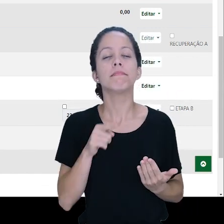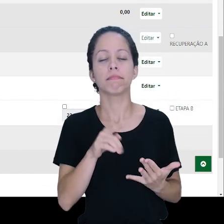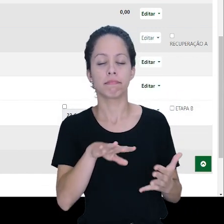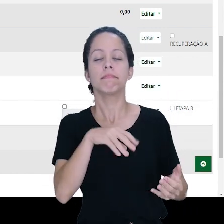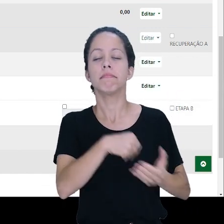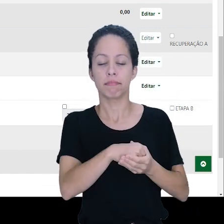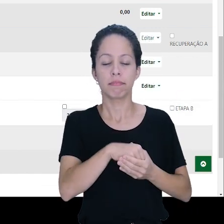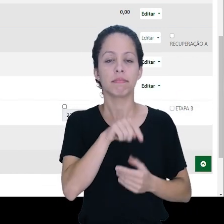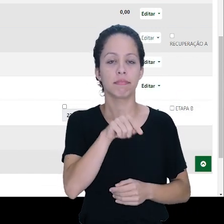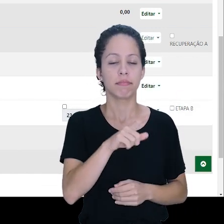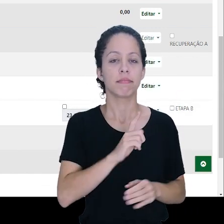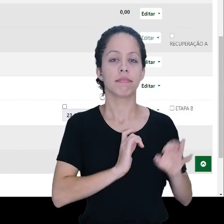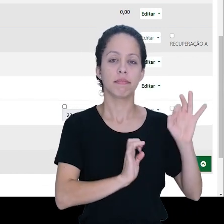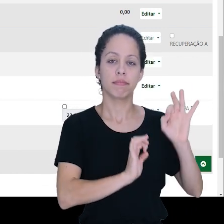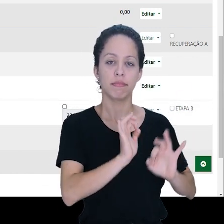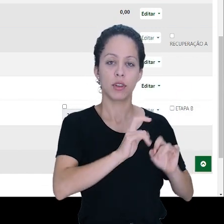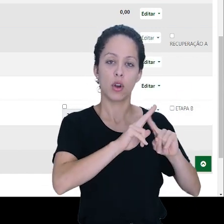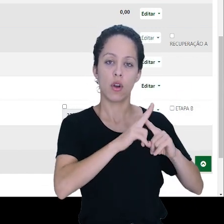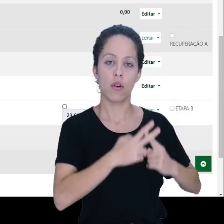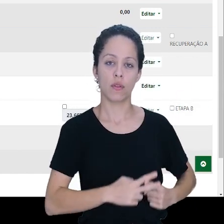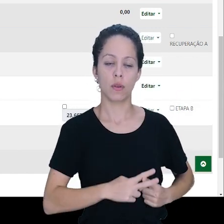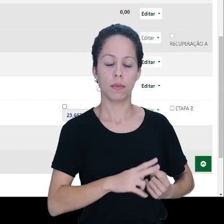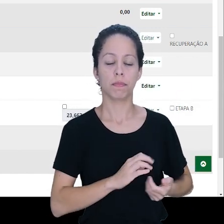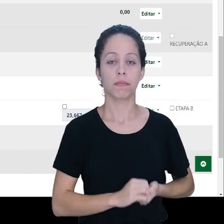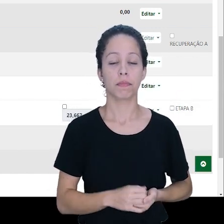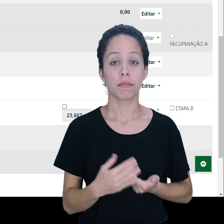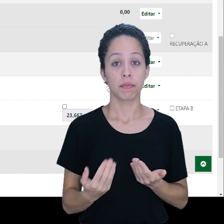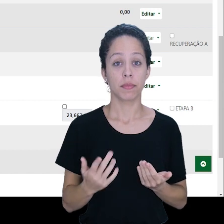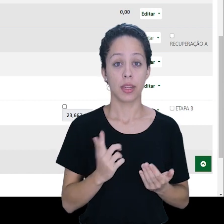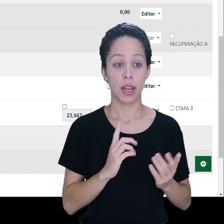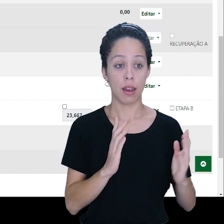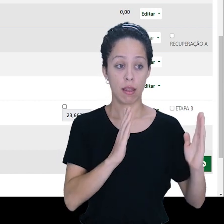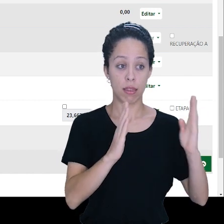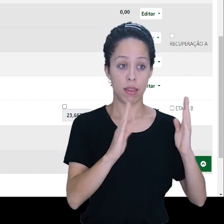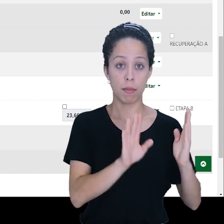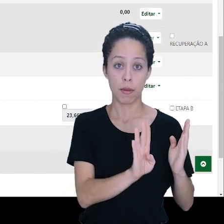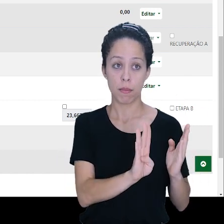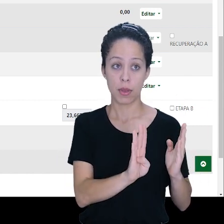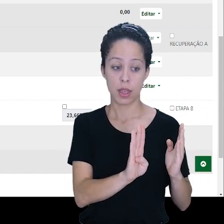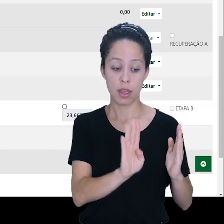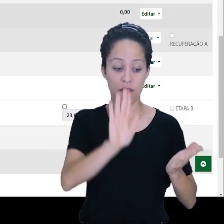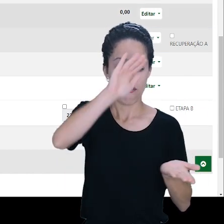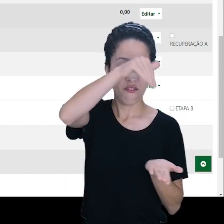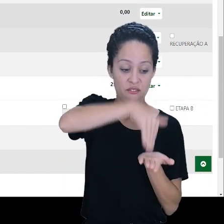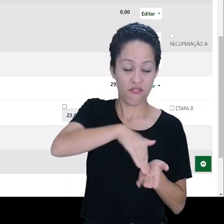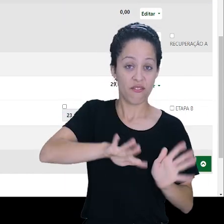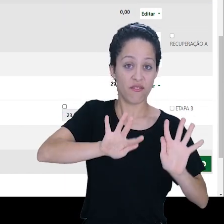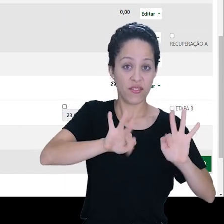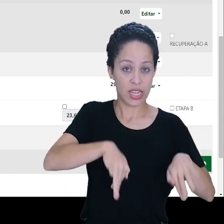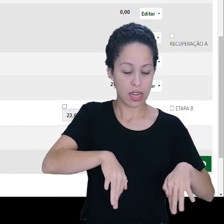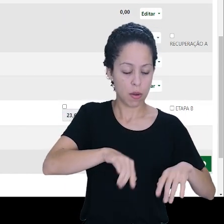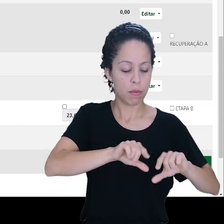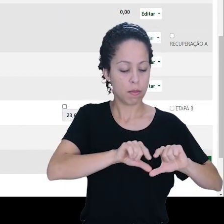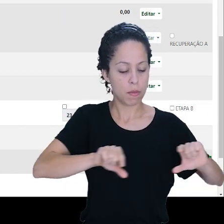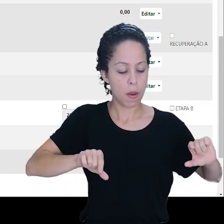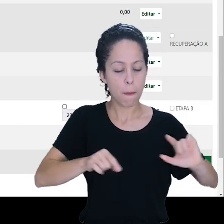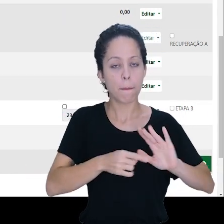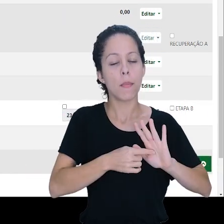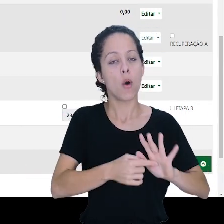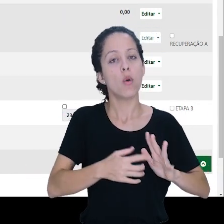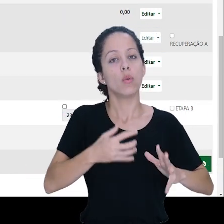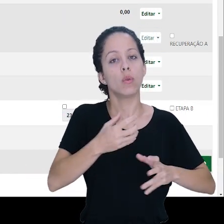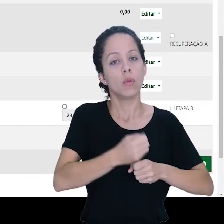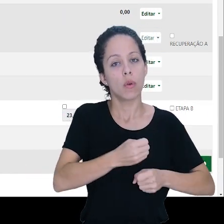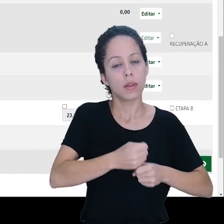é formada pela maior nota Ó você vê que no final da Etapa B aqui ele já diz maior nota no final da Etapa ali também